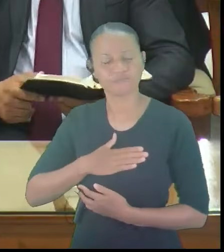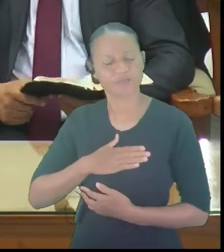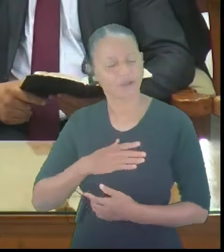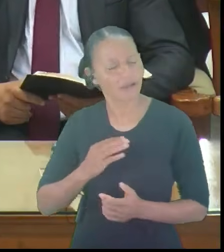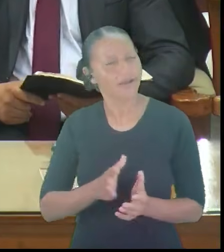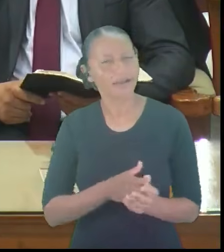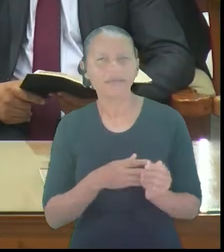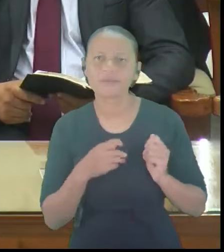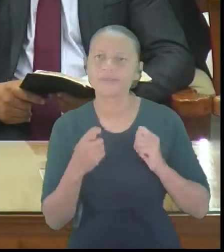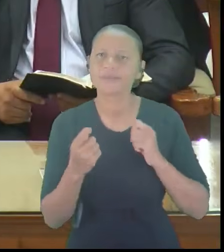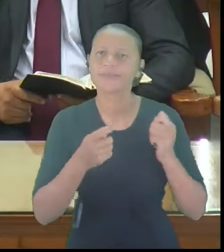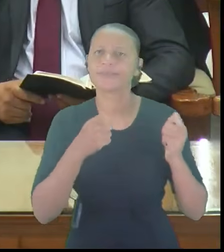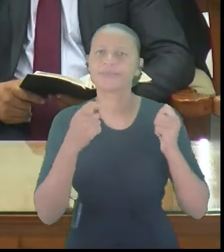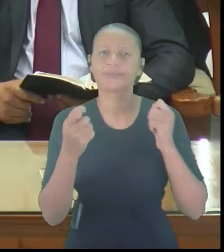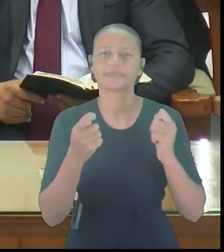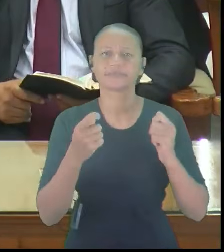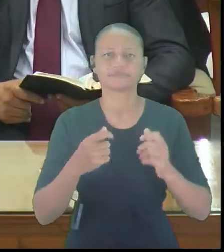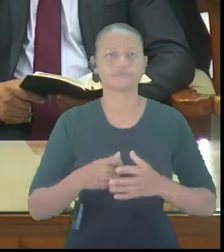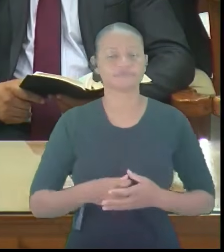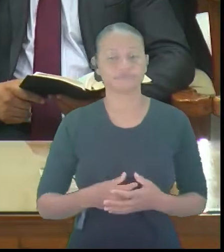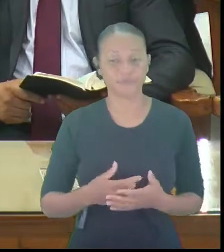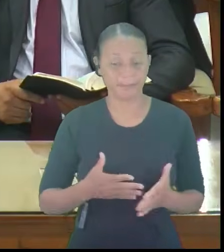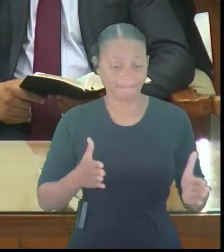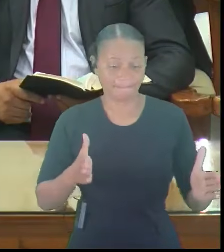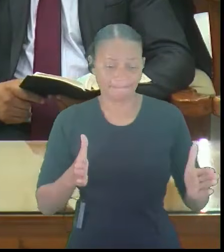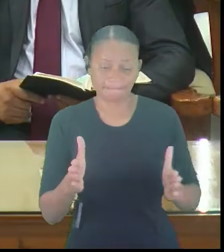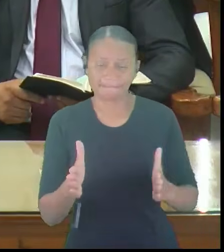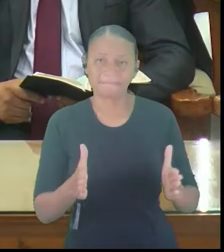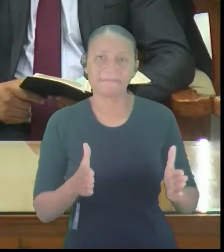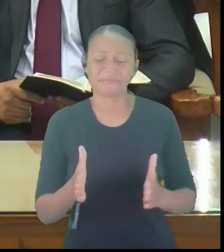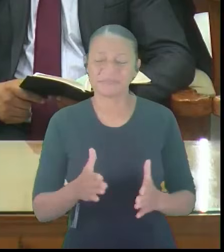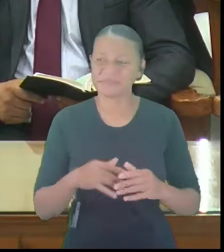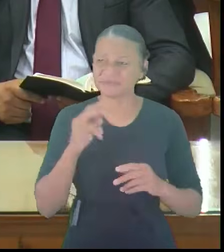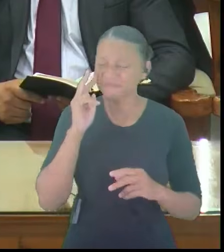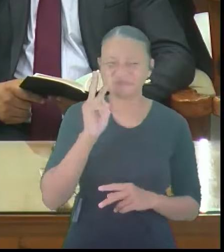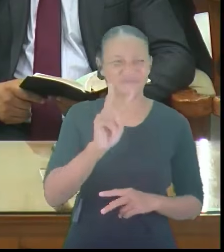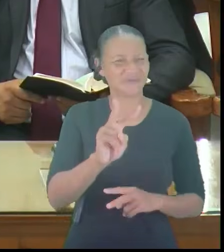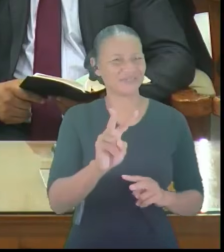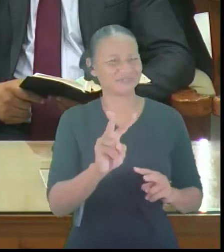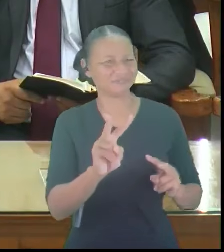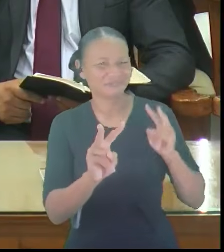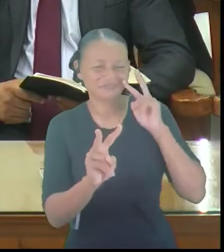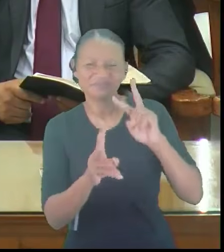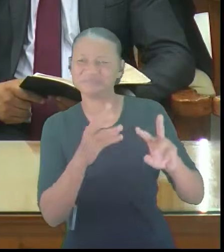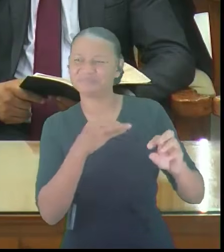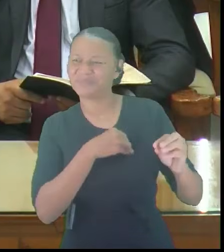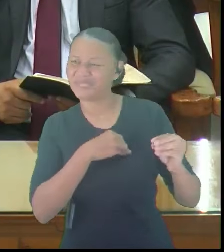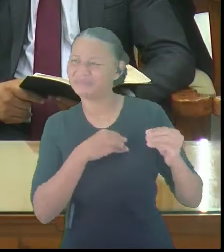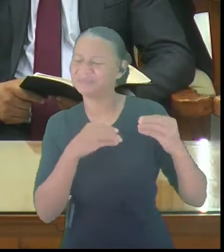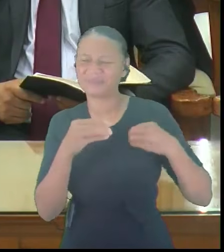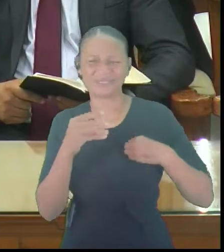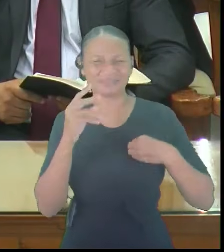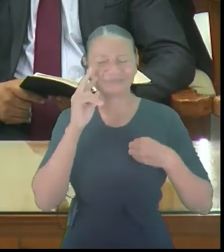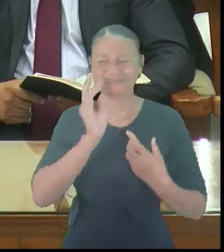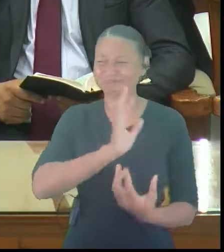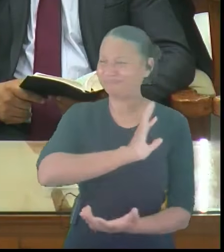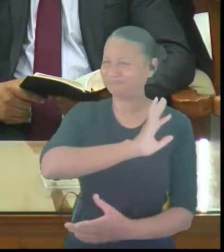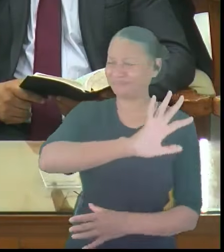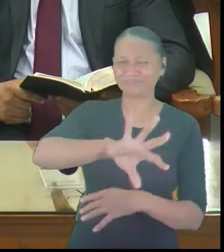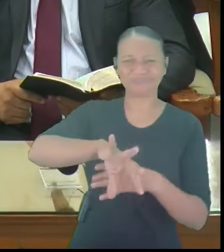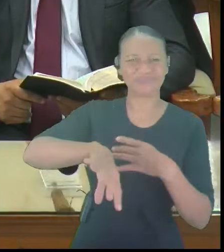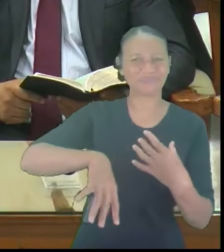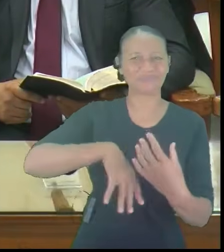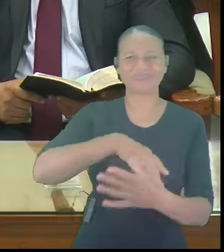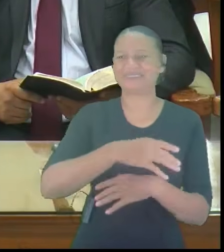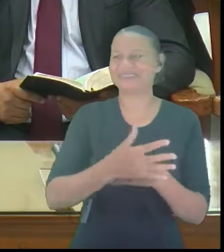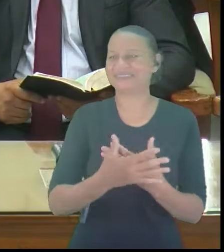Aleluia! Nós estamos numa época de escândalos. Nós estamos numa época